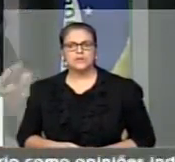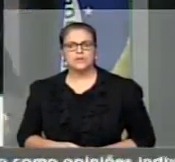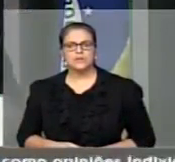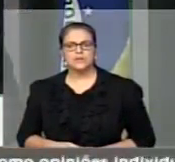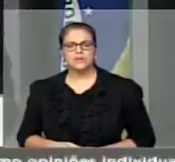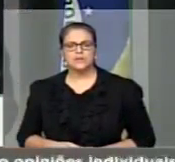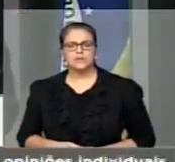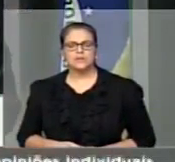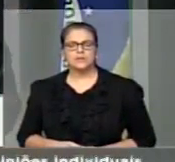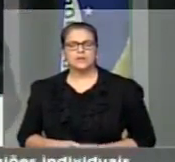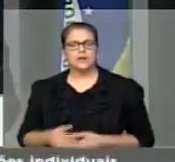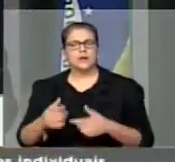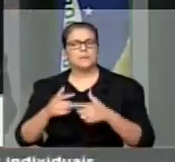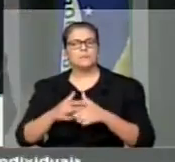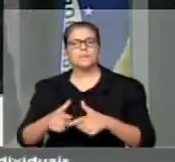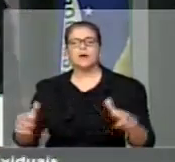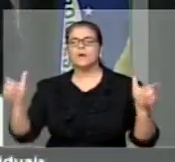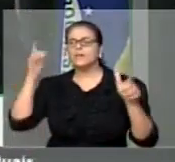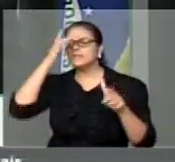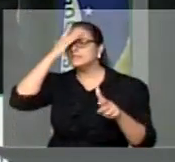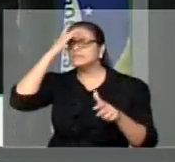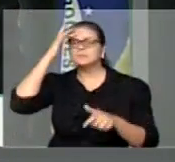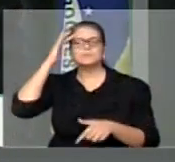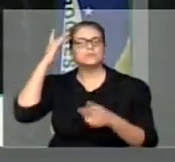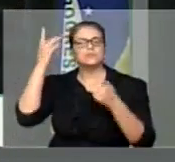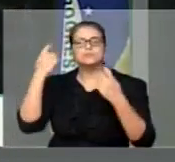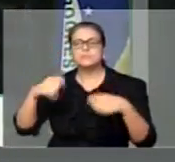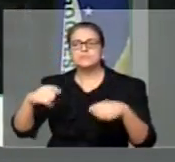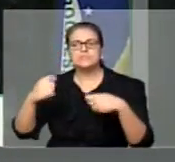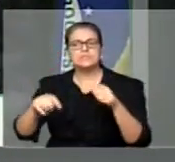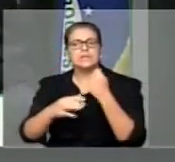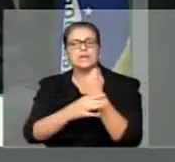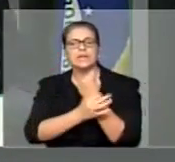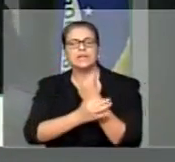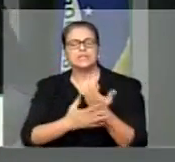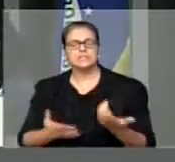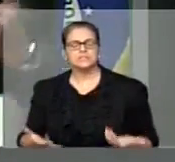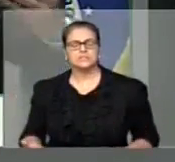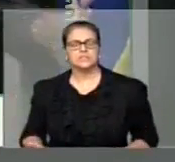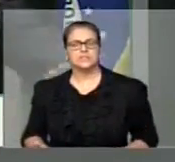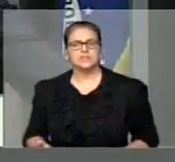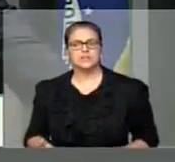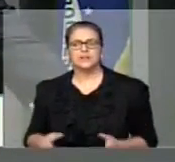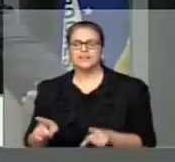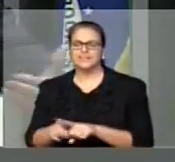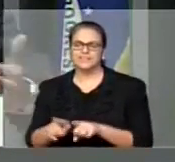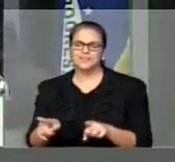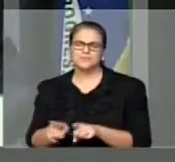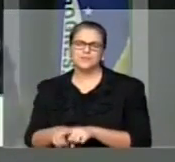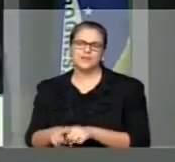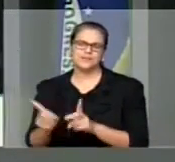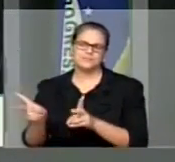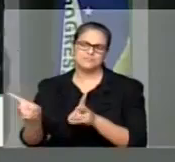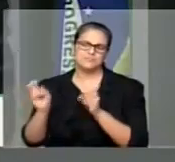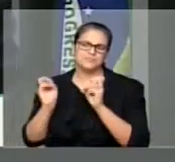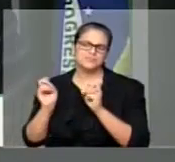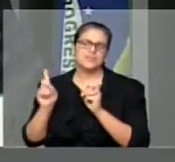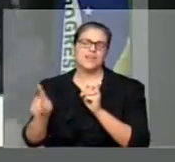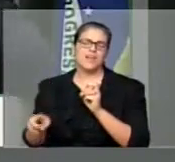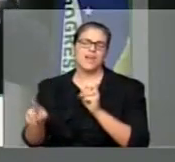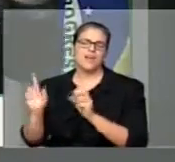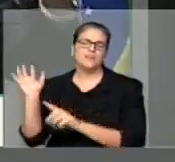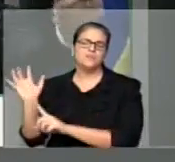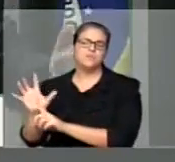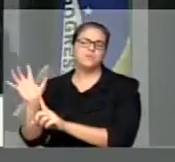grande maioria dos empreendedores brasileiros. E não bastando a política do tráfico de influência, da escolha dos amigos,